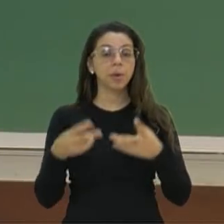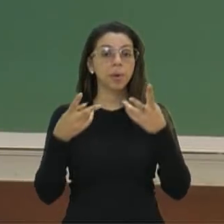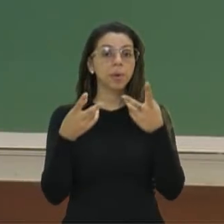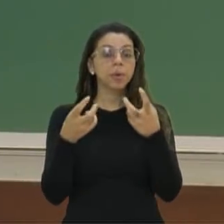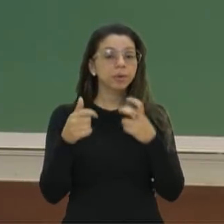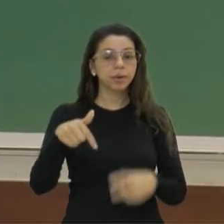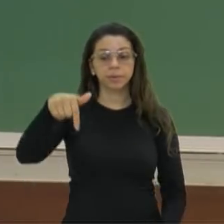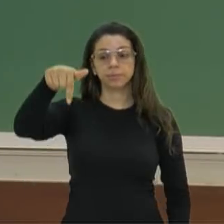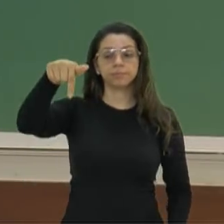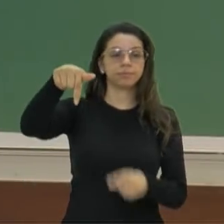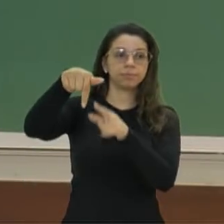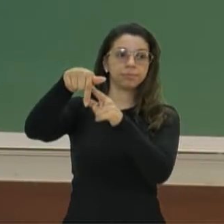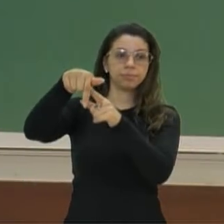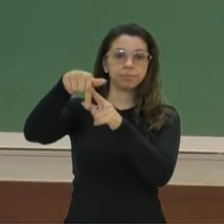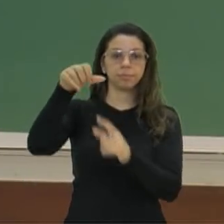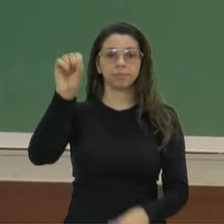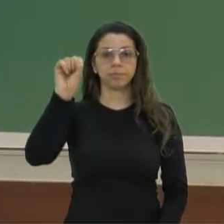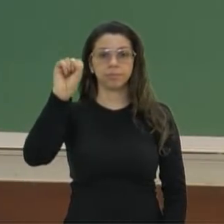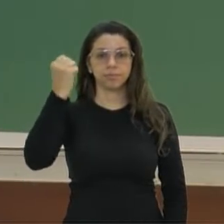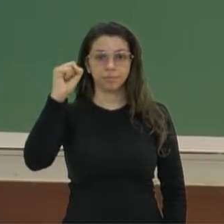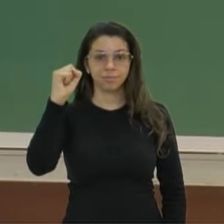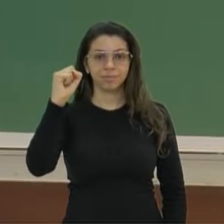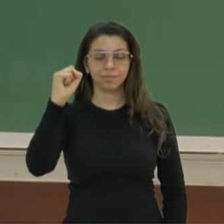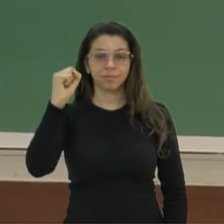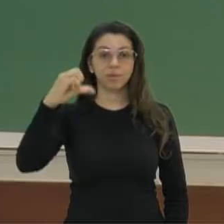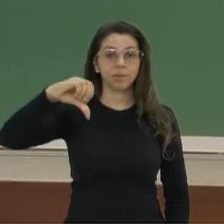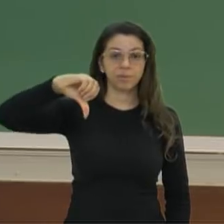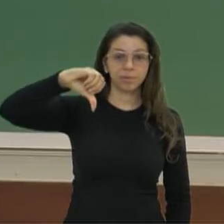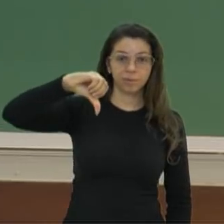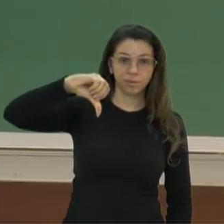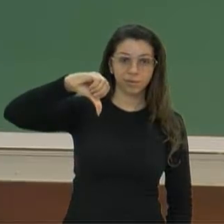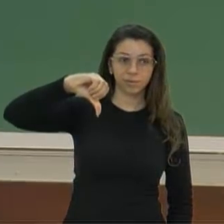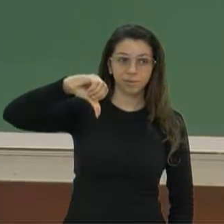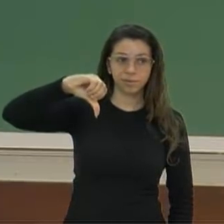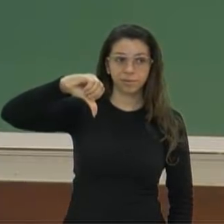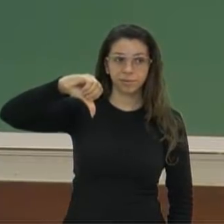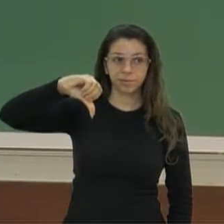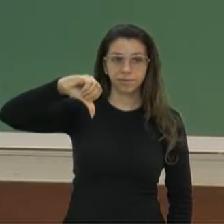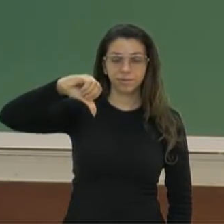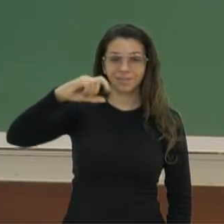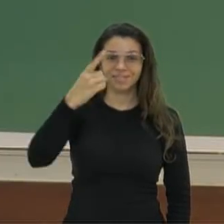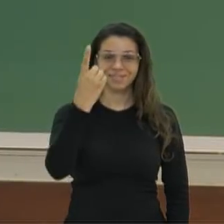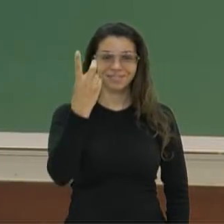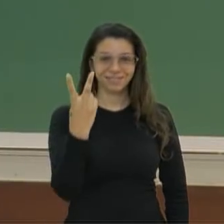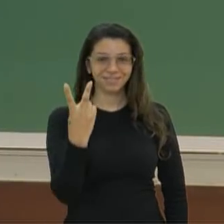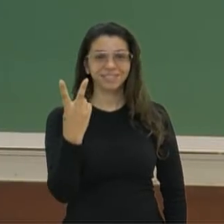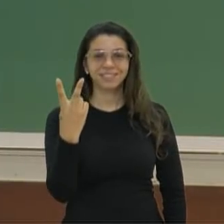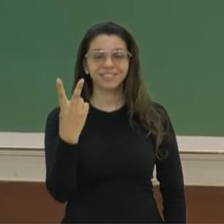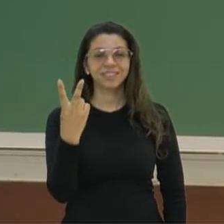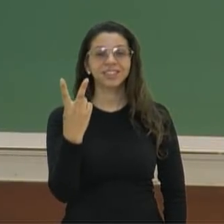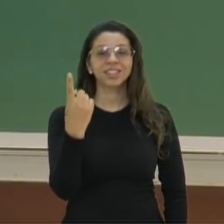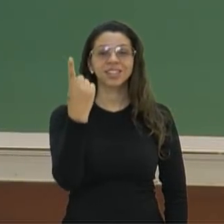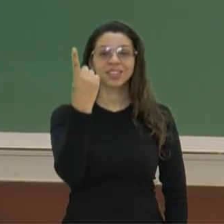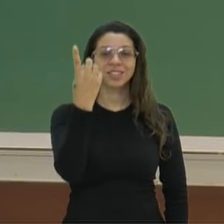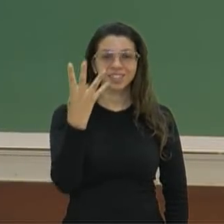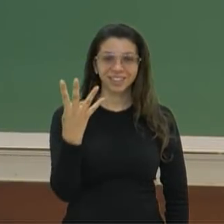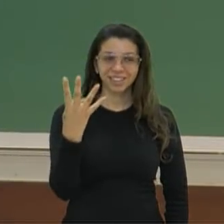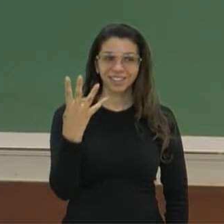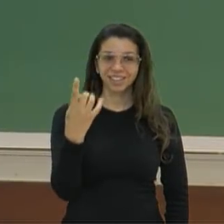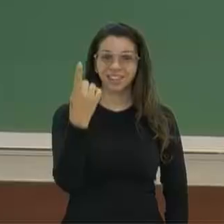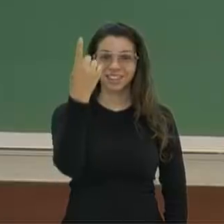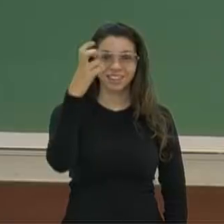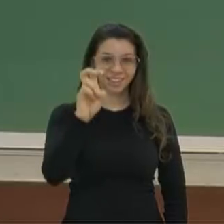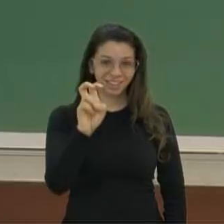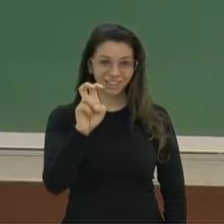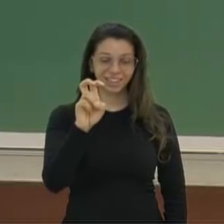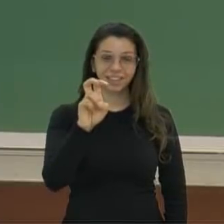ver um 7, um 8, um 9, um 12, um 14 e o